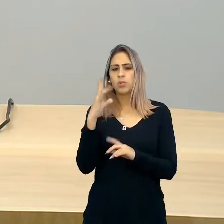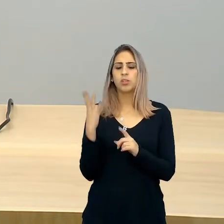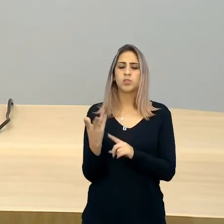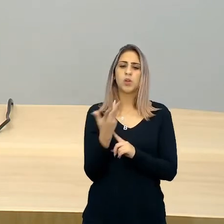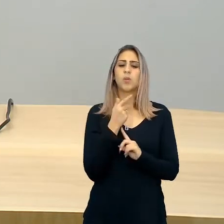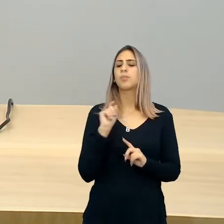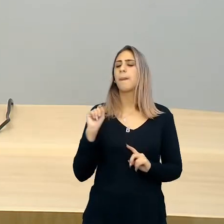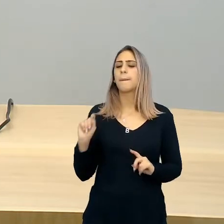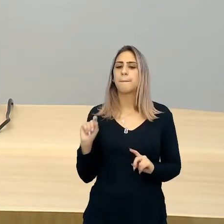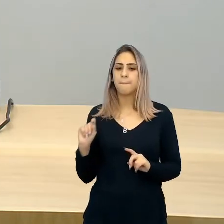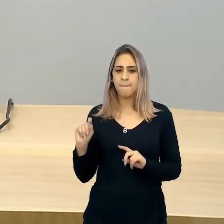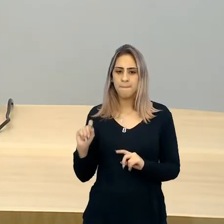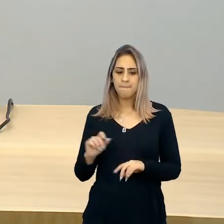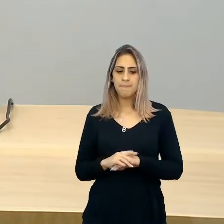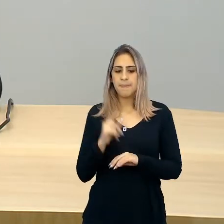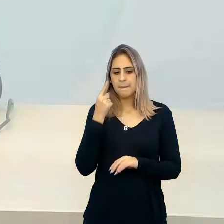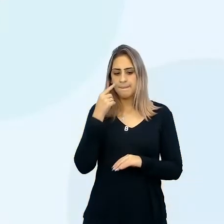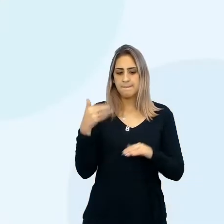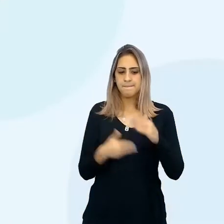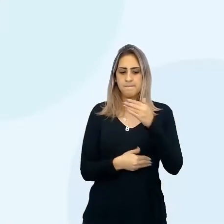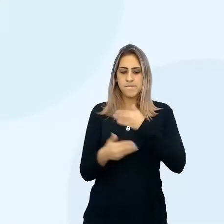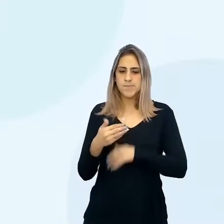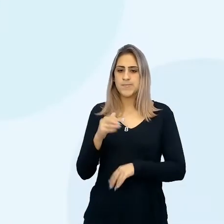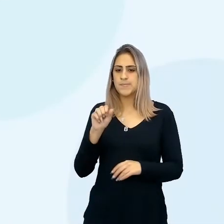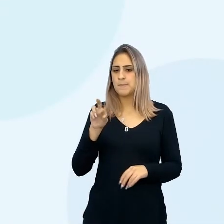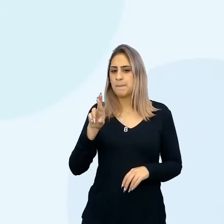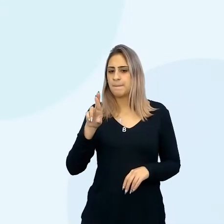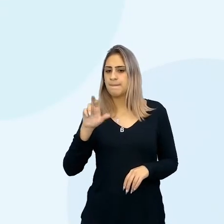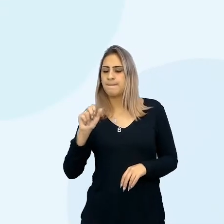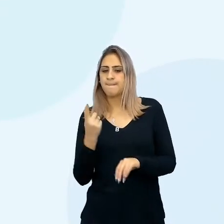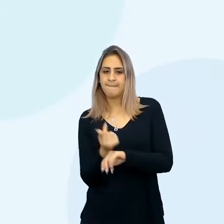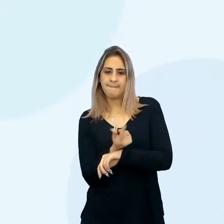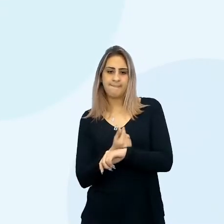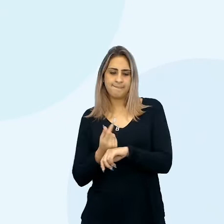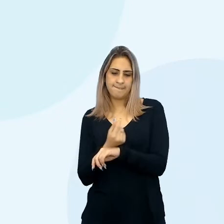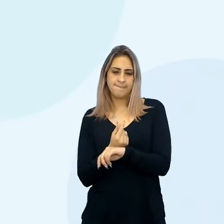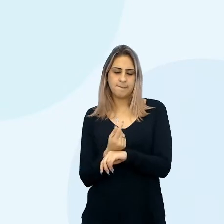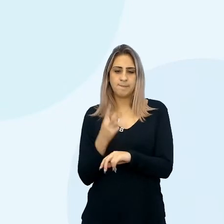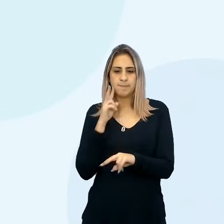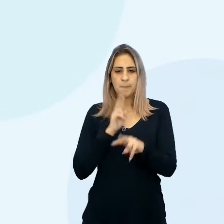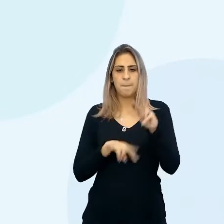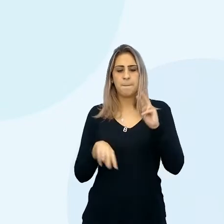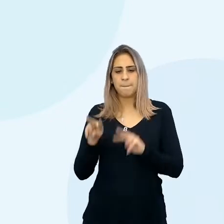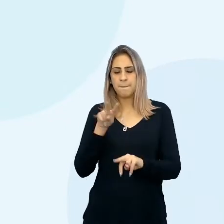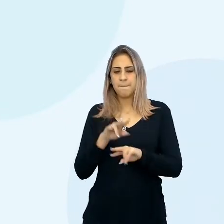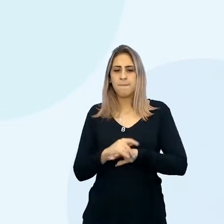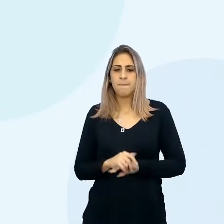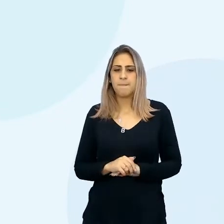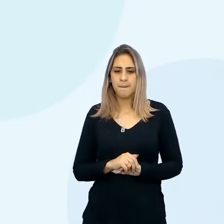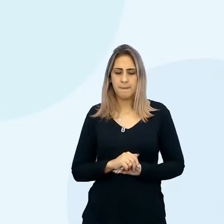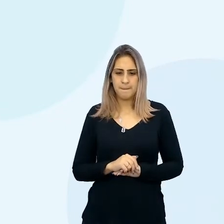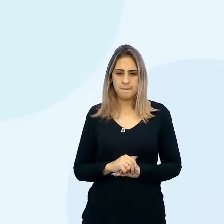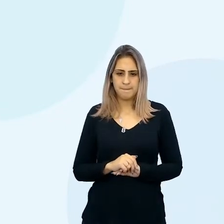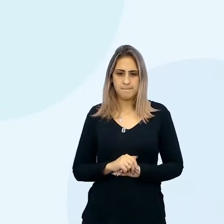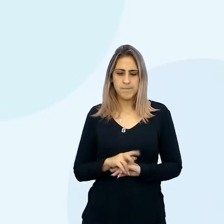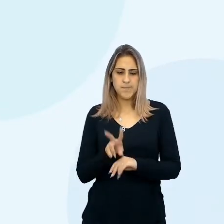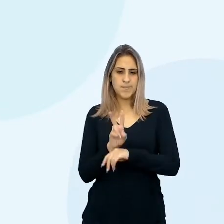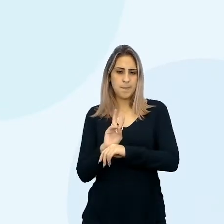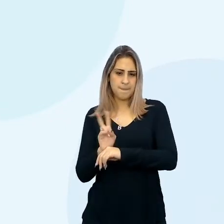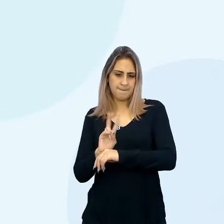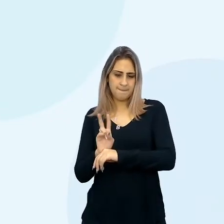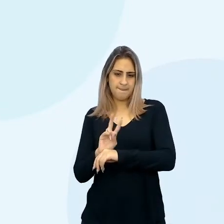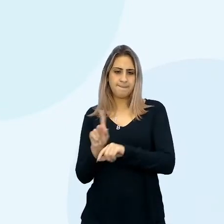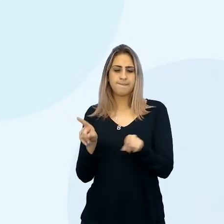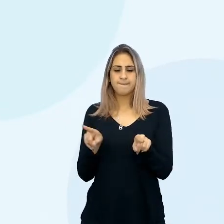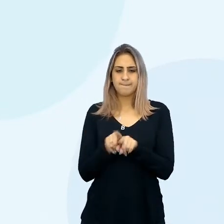são, vejam aí na tela, A Era do Capitalismo de Vigilância, que é uma obra de 2018, portanto, muito recente,